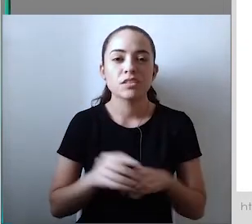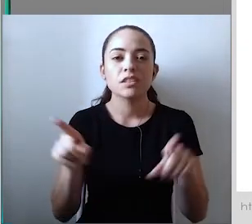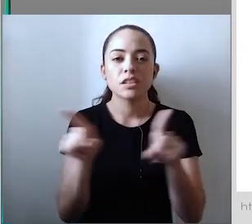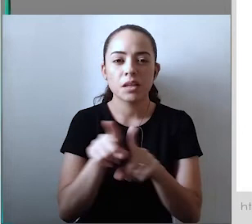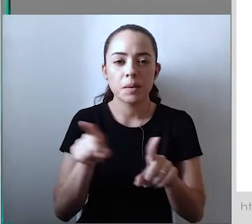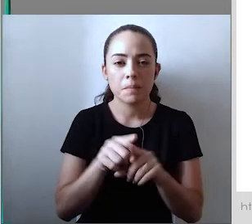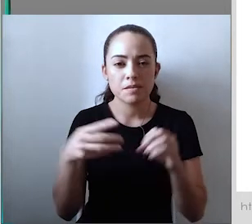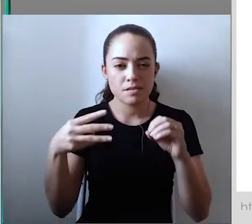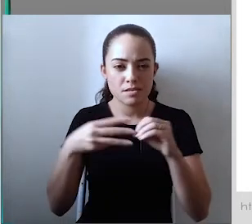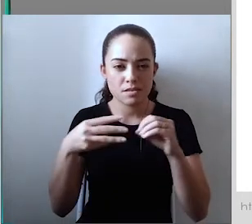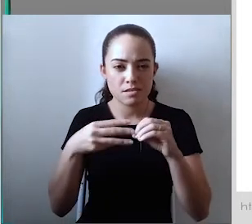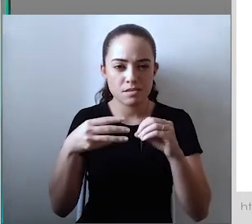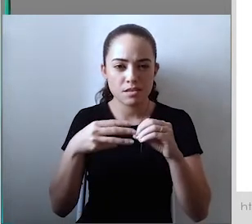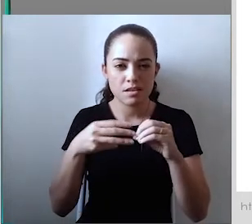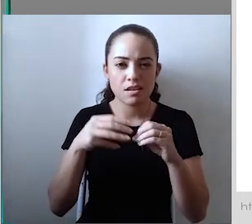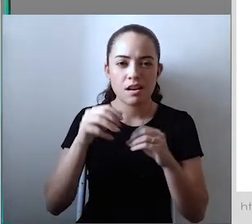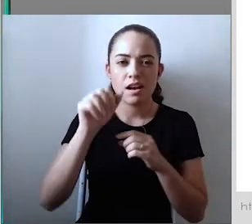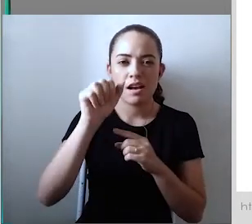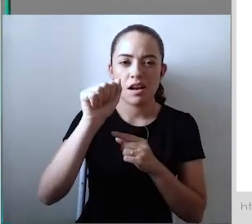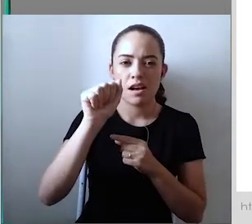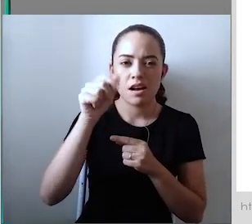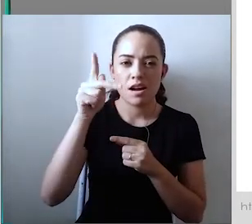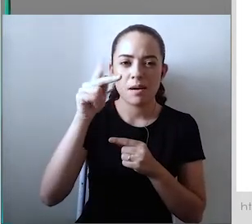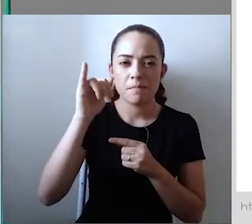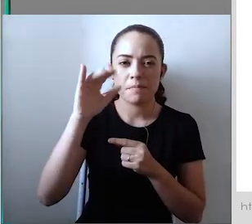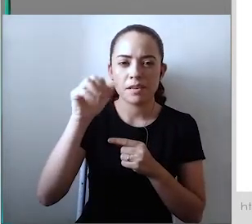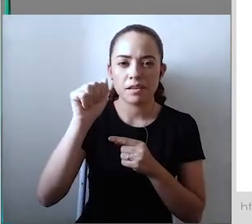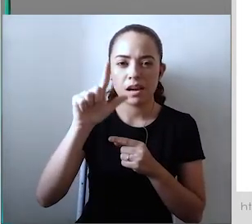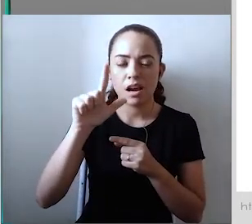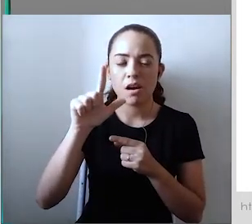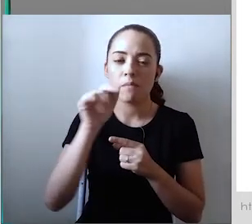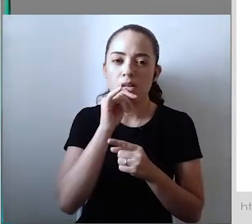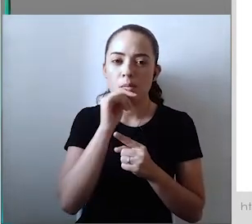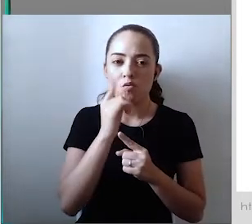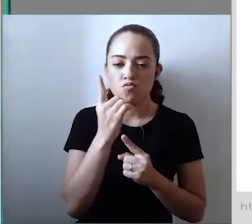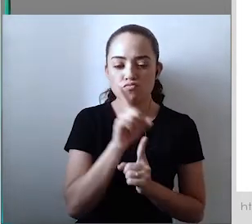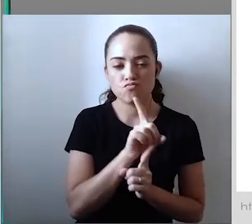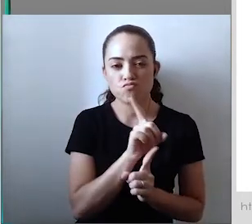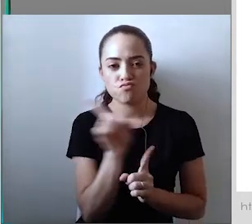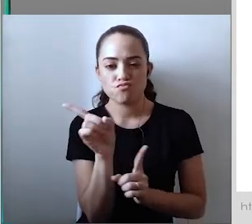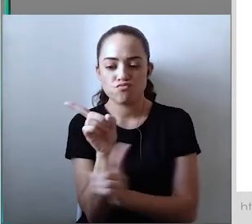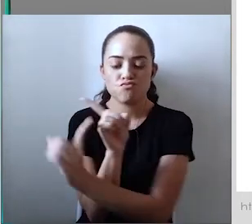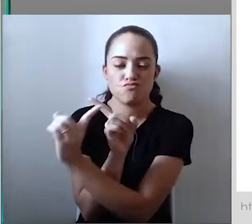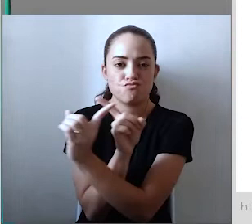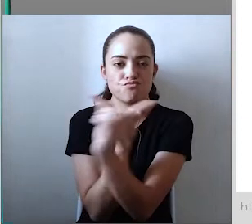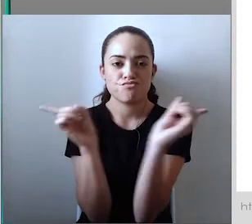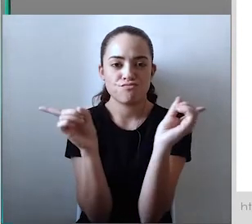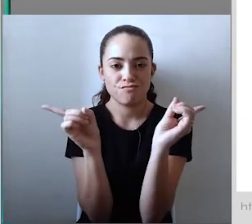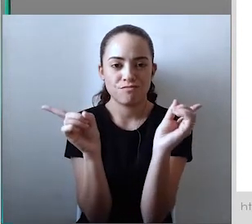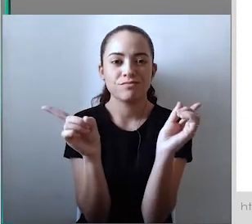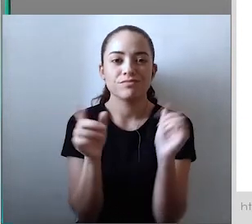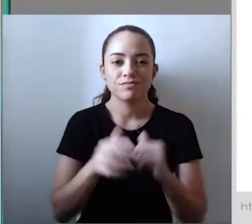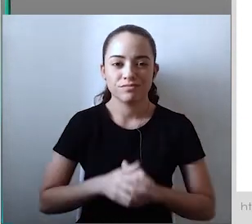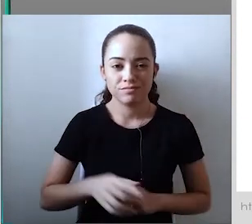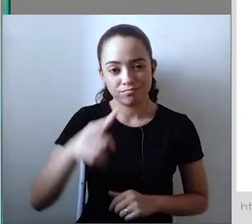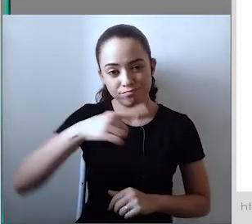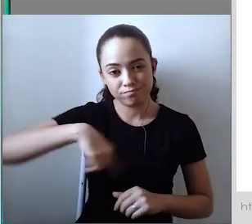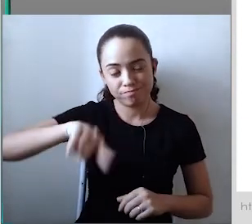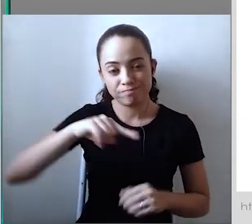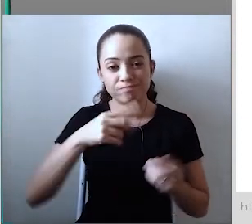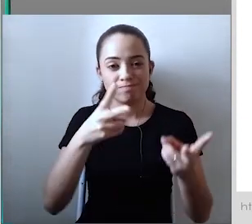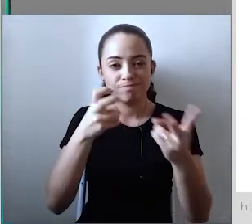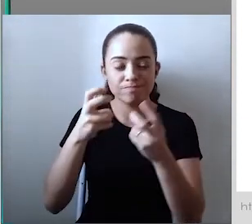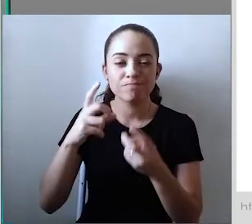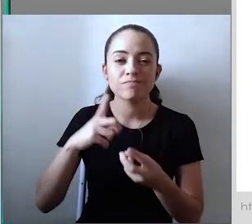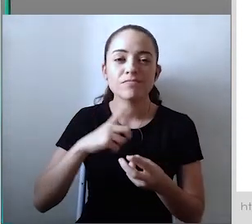domínios celulares apicais estão direcionados cada um para um lado. Ao passo que, quando